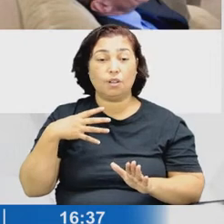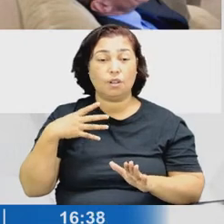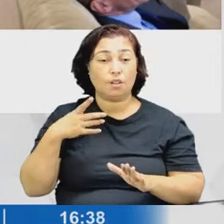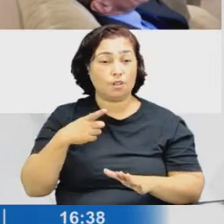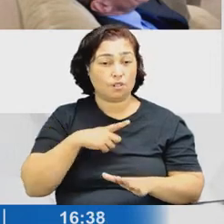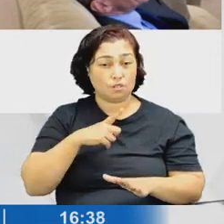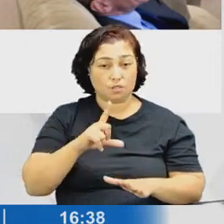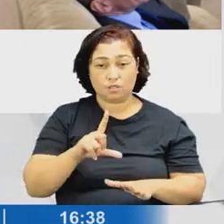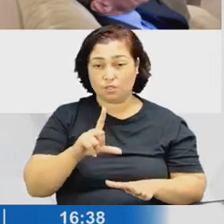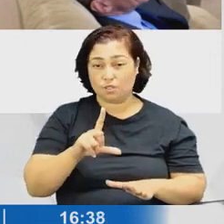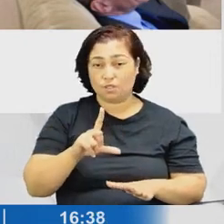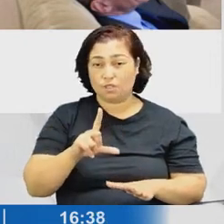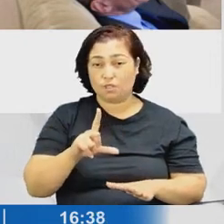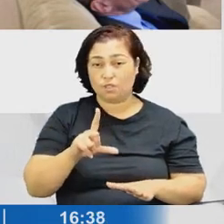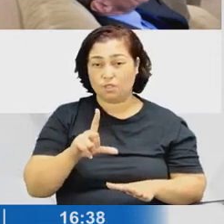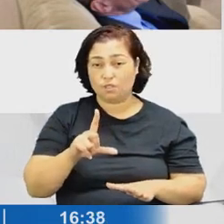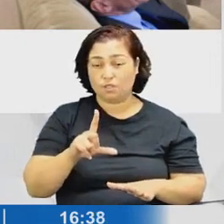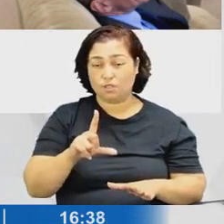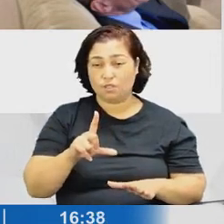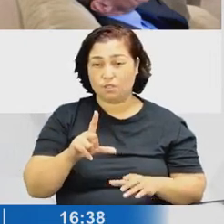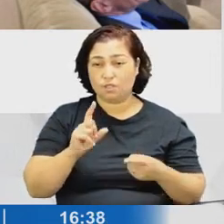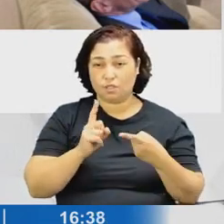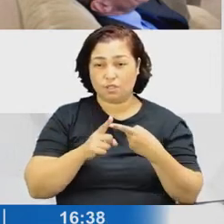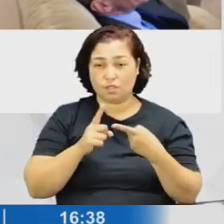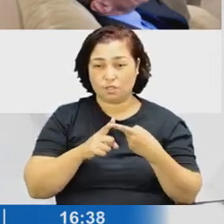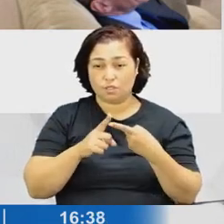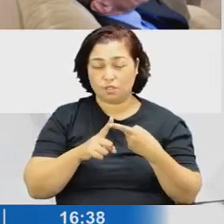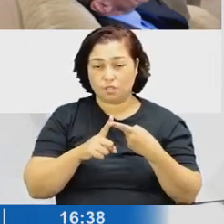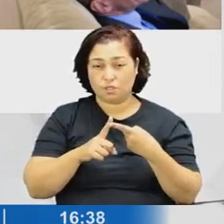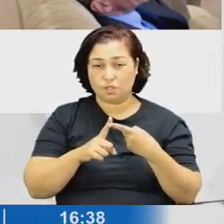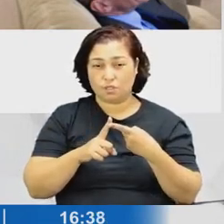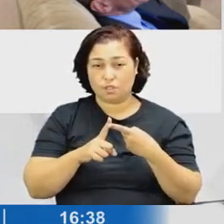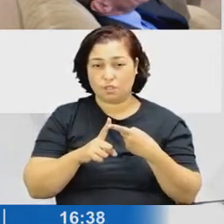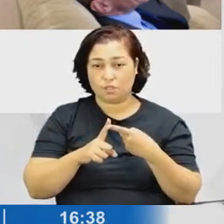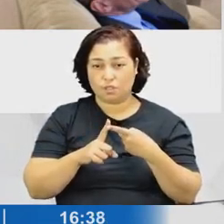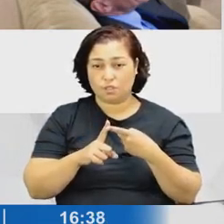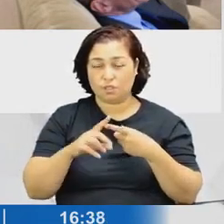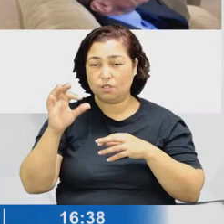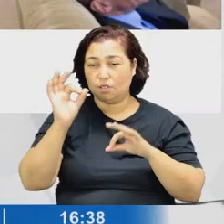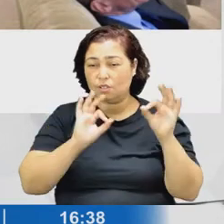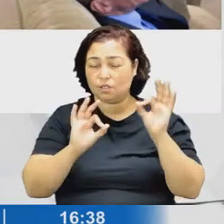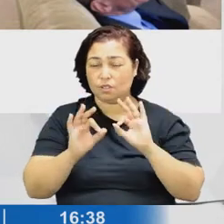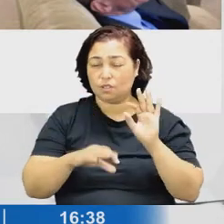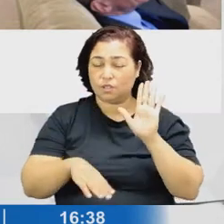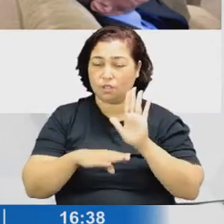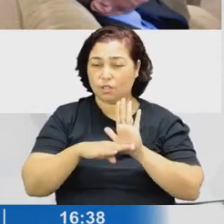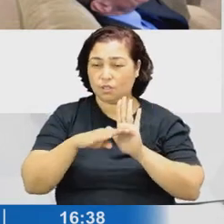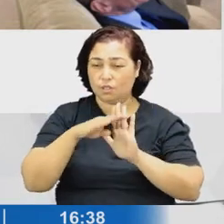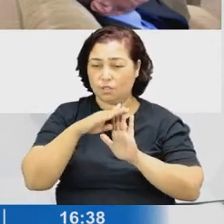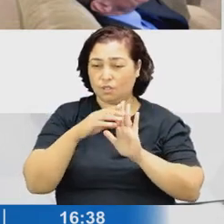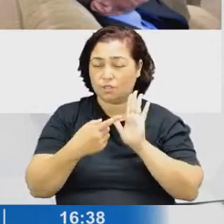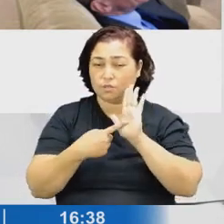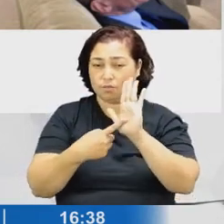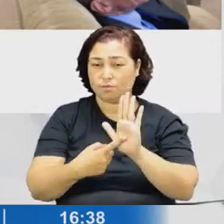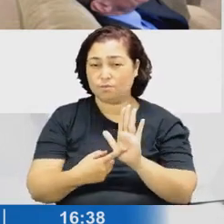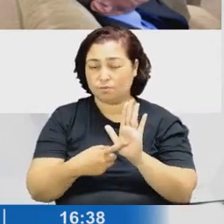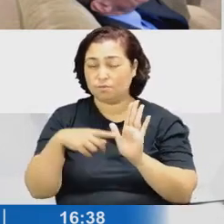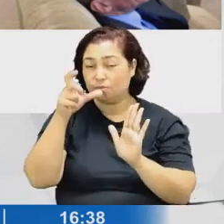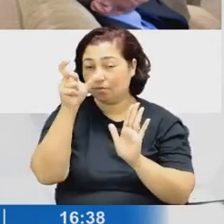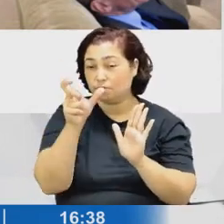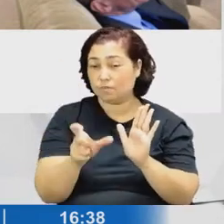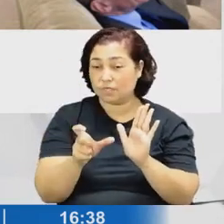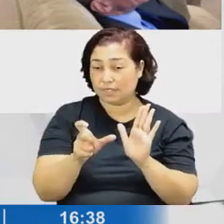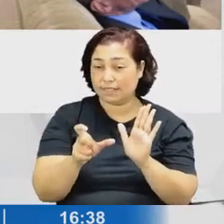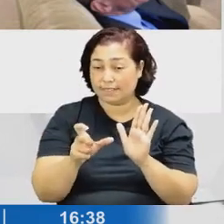tem essa essa esse objetivo foi planejado que a construção da imagem é passar a percepção para o público